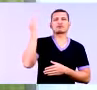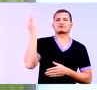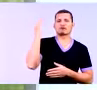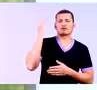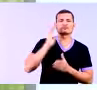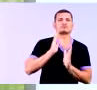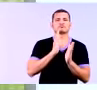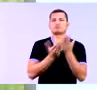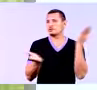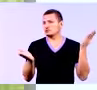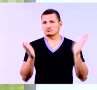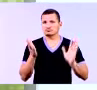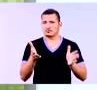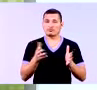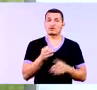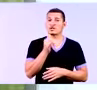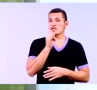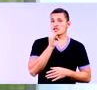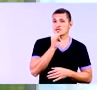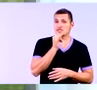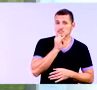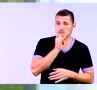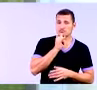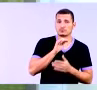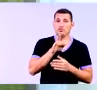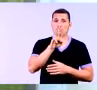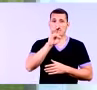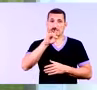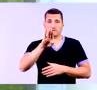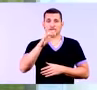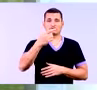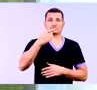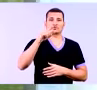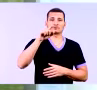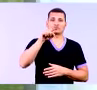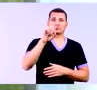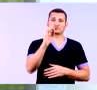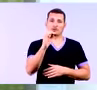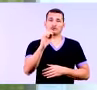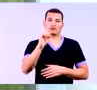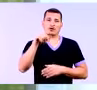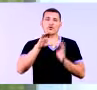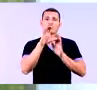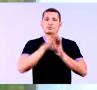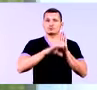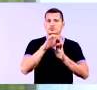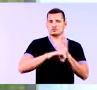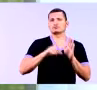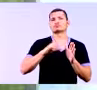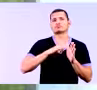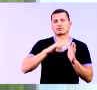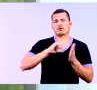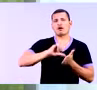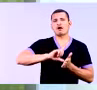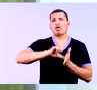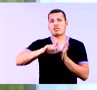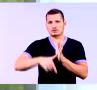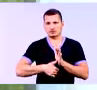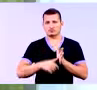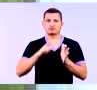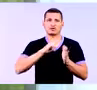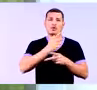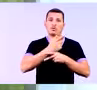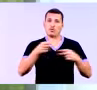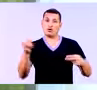Web 2.0 tem sido tratado, inclusive, como um conceito que já está sendo ultrapassado. Muitas coisas novas estão